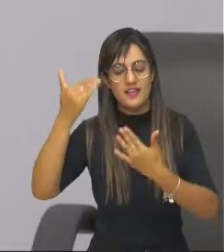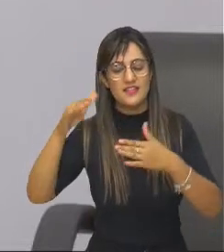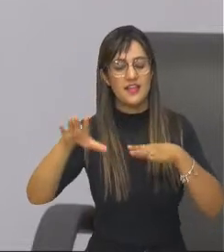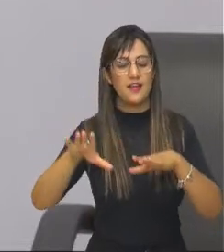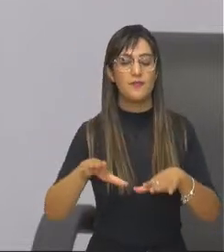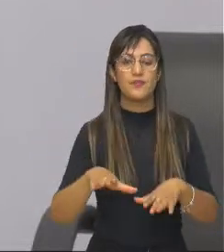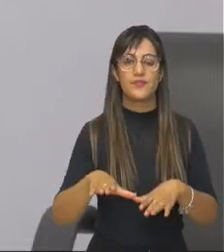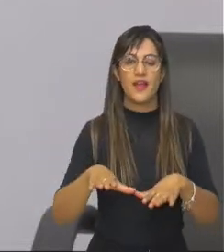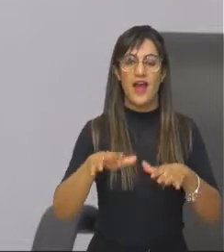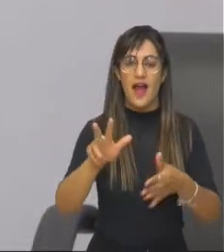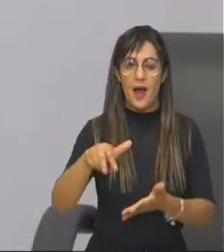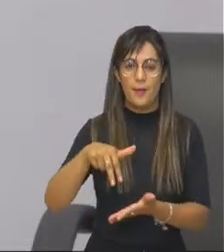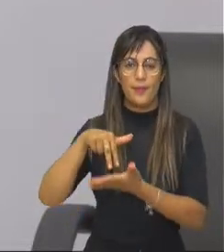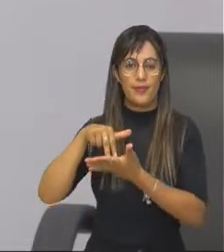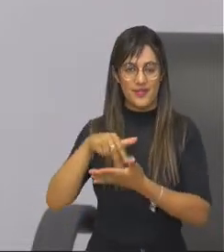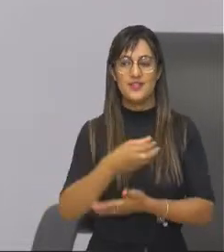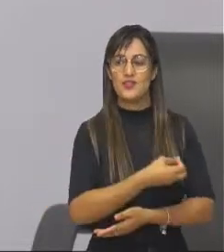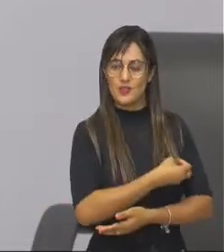mundo aqui.